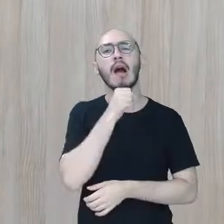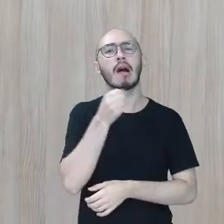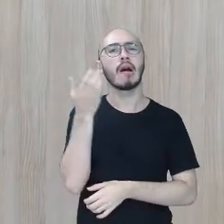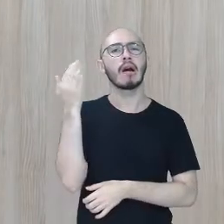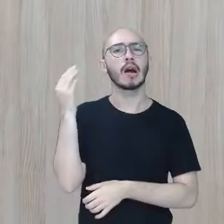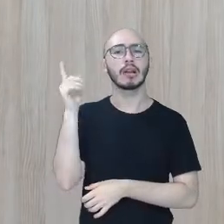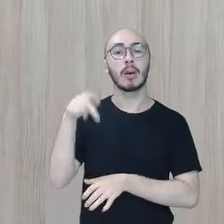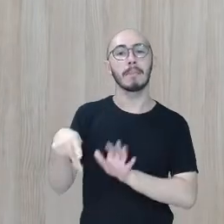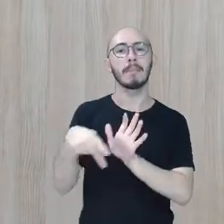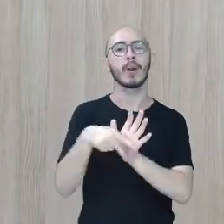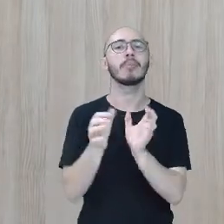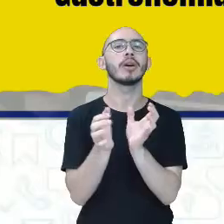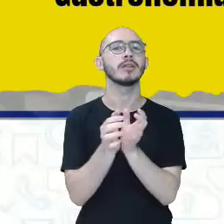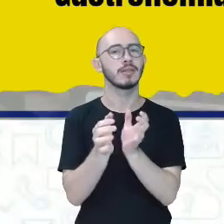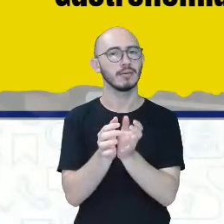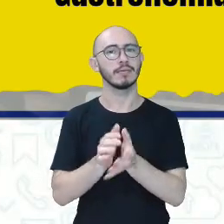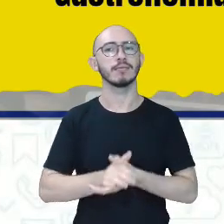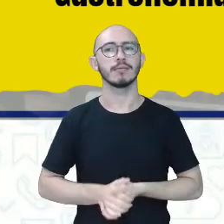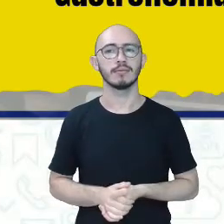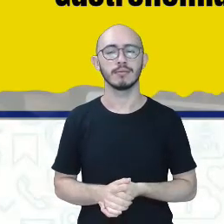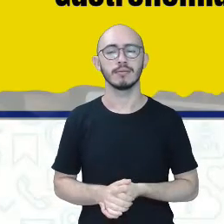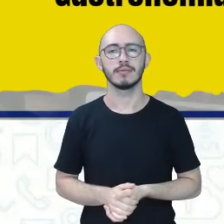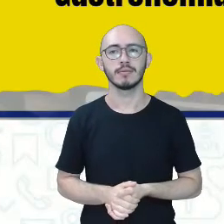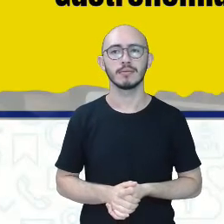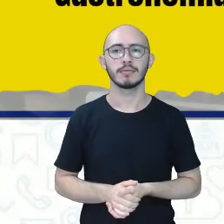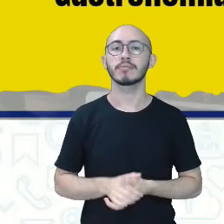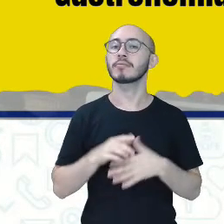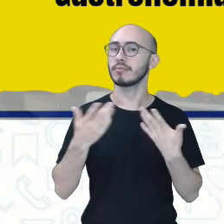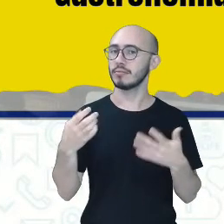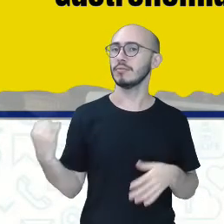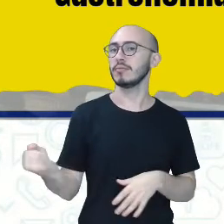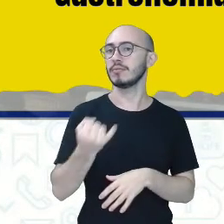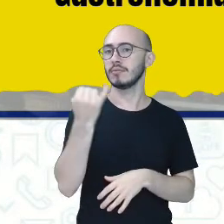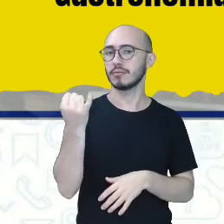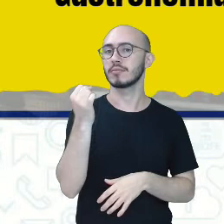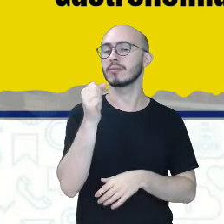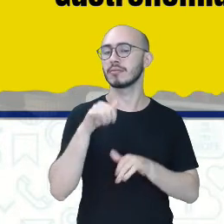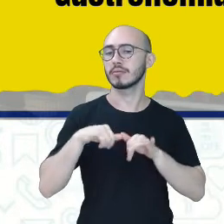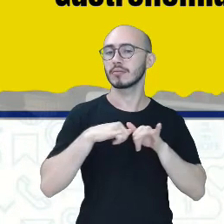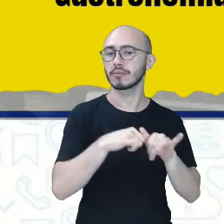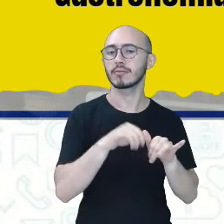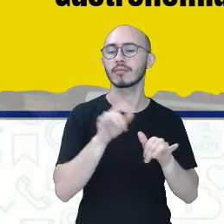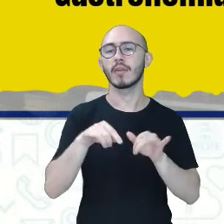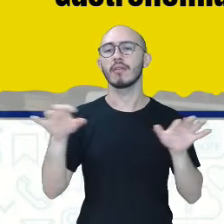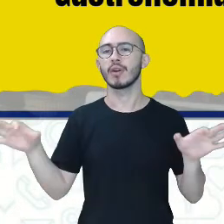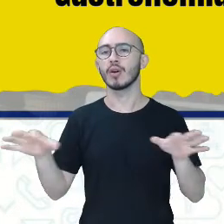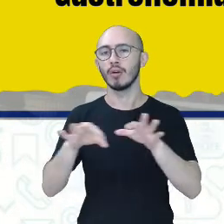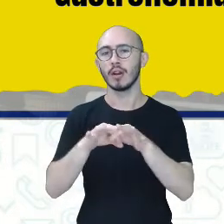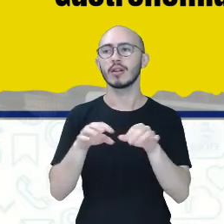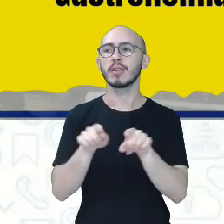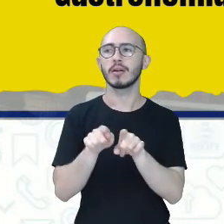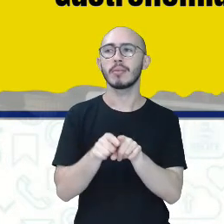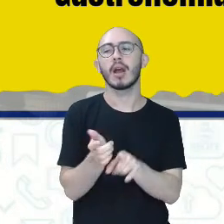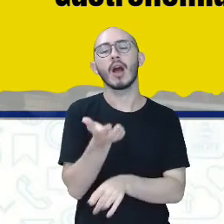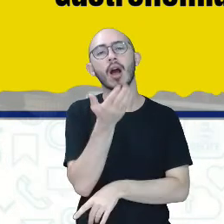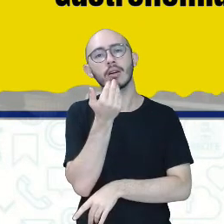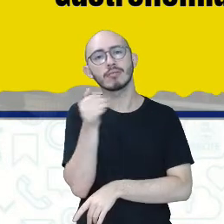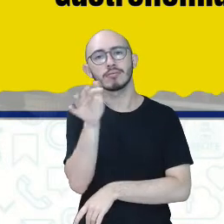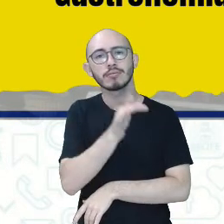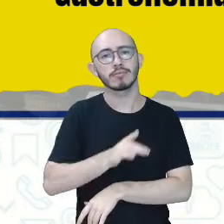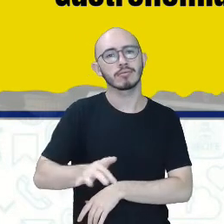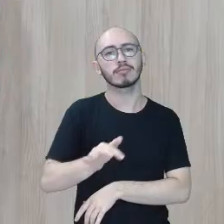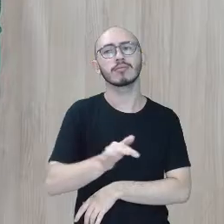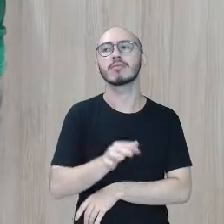antigo brasão do Recife, né? Então, a importância desse mercado está ligada também à gastronomia. É